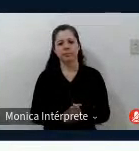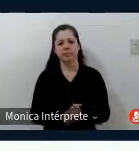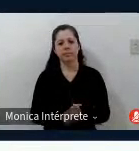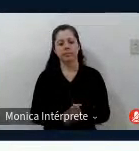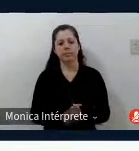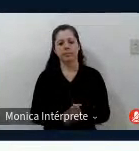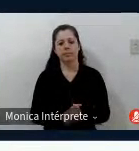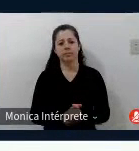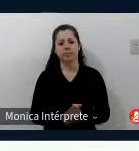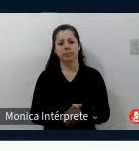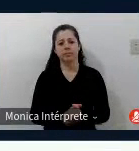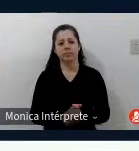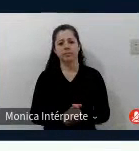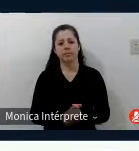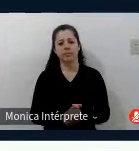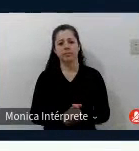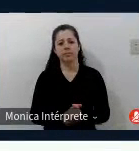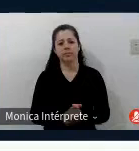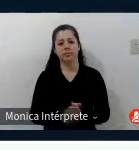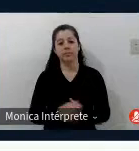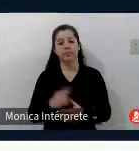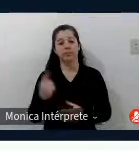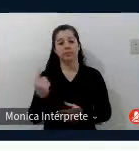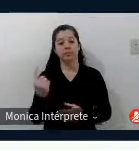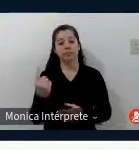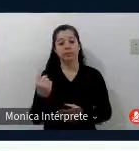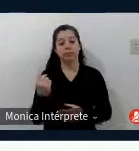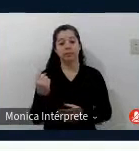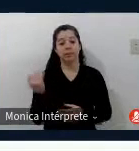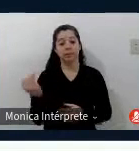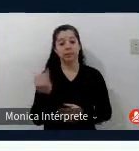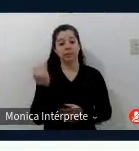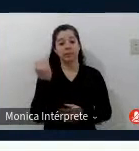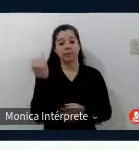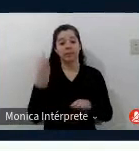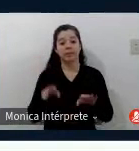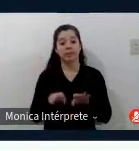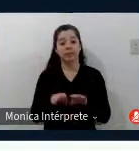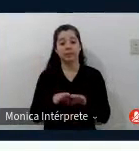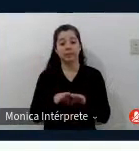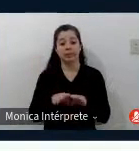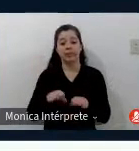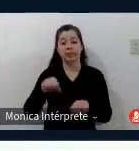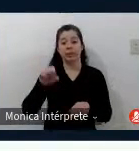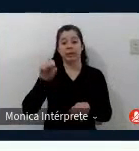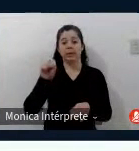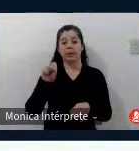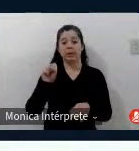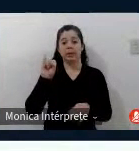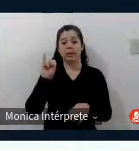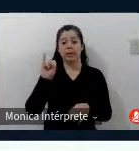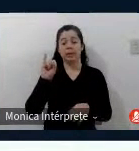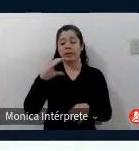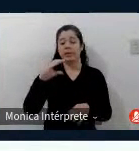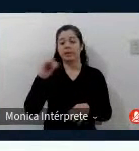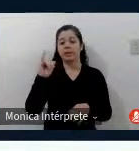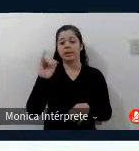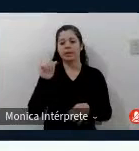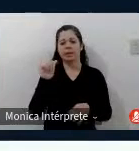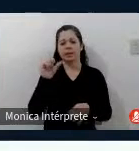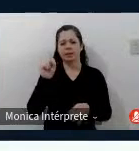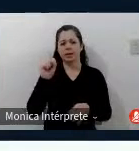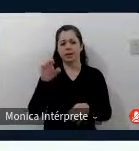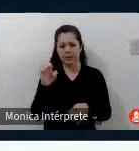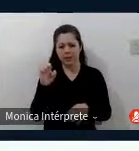Deixa eu ver aqui. Ah, é importante também destacar, né, que na CIASE, né, nós teremos que ter a